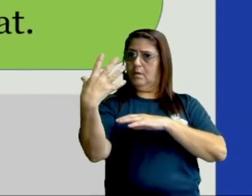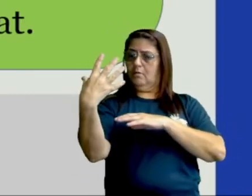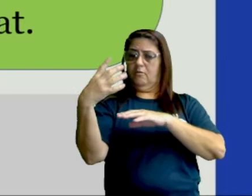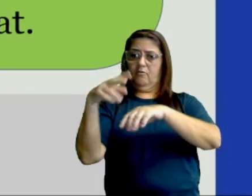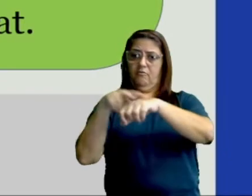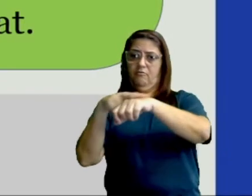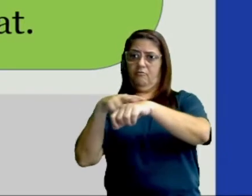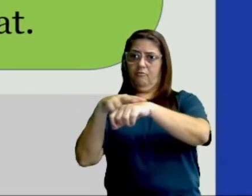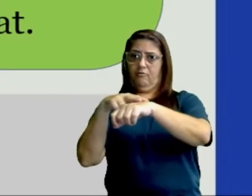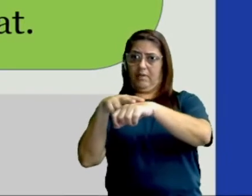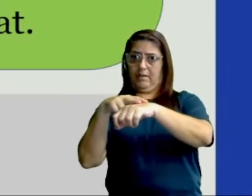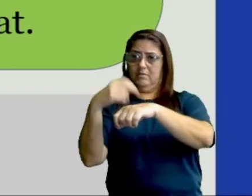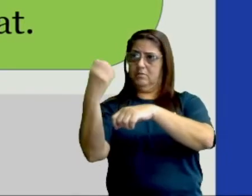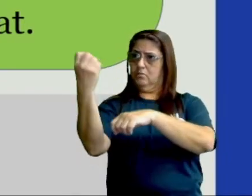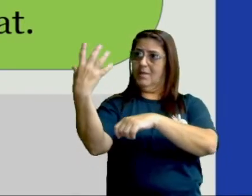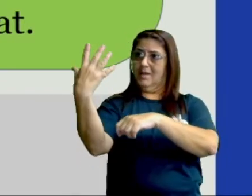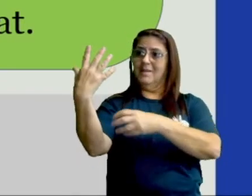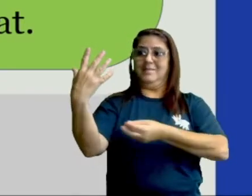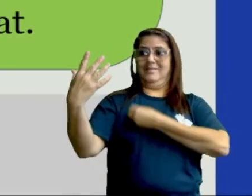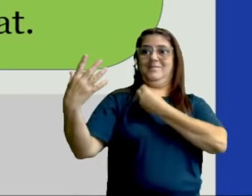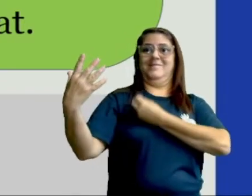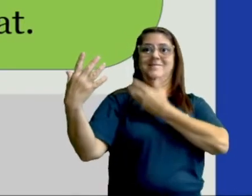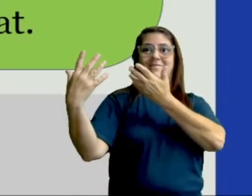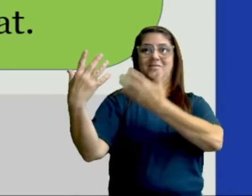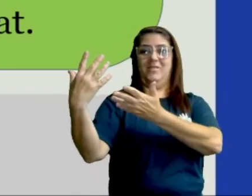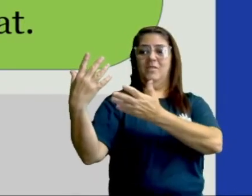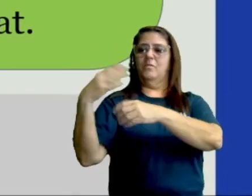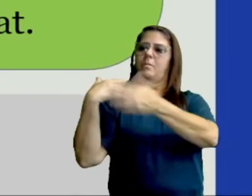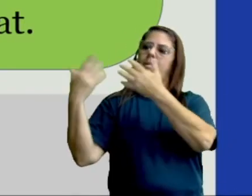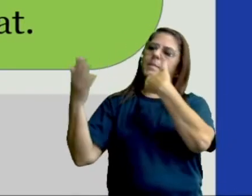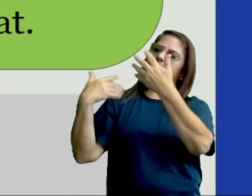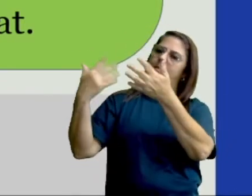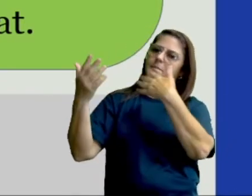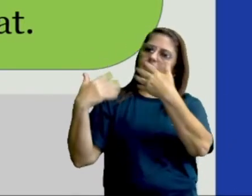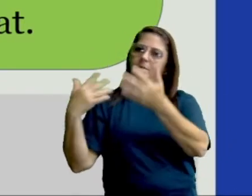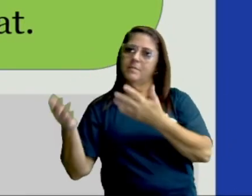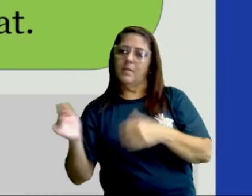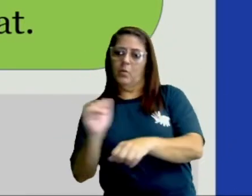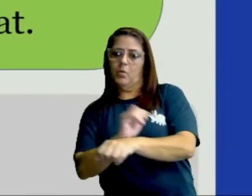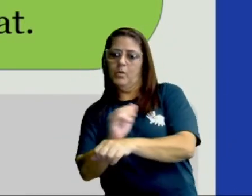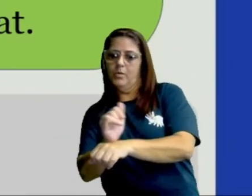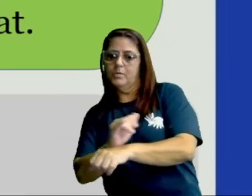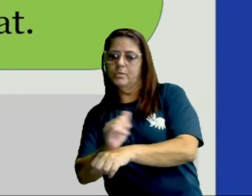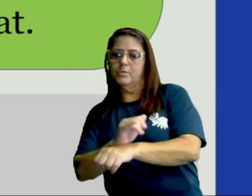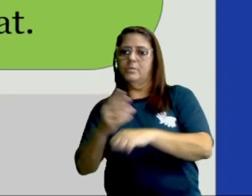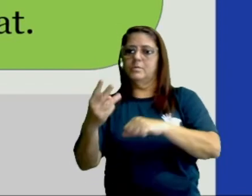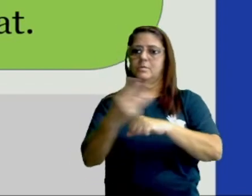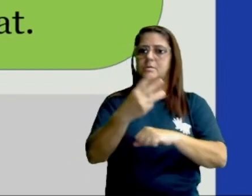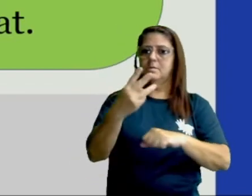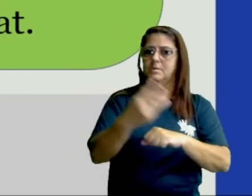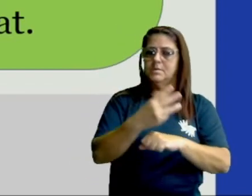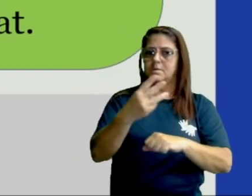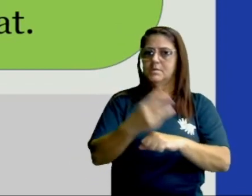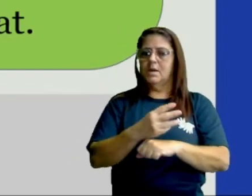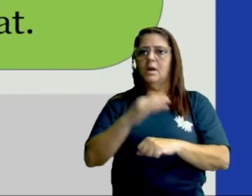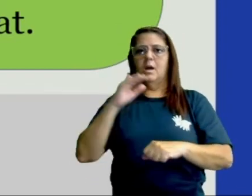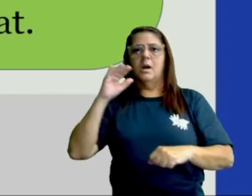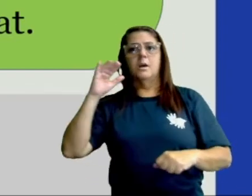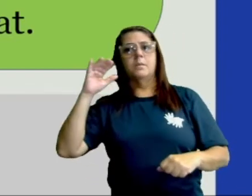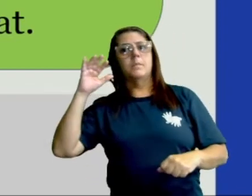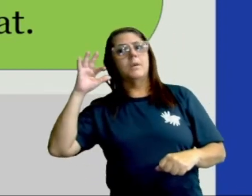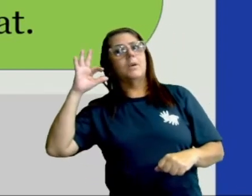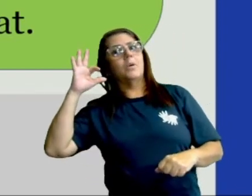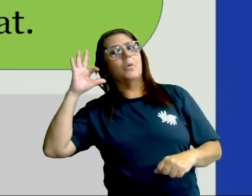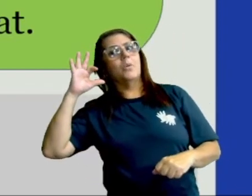maioria delas. E aí as mais acessadas, o Facebook, o YouTube, o WhatsApp, Instagram, Facebook